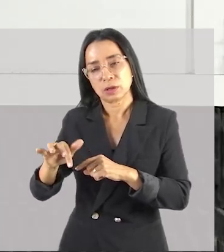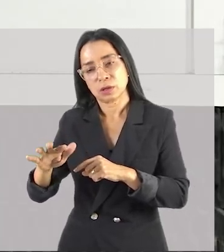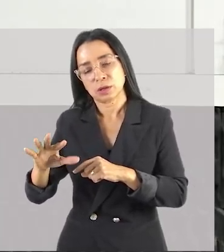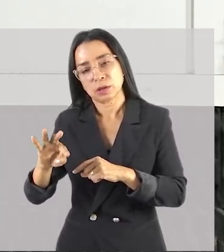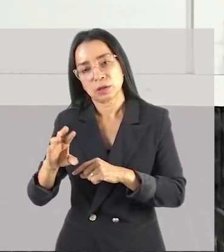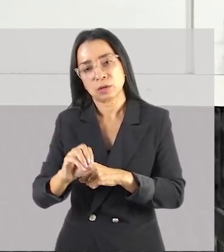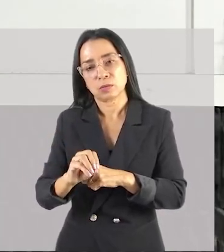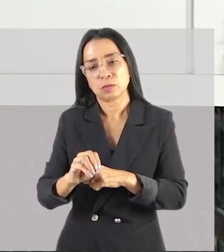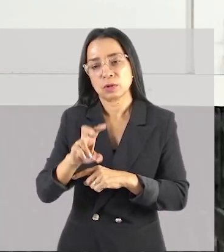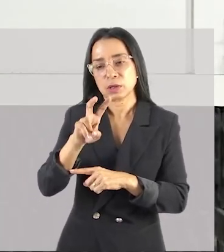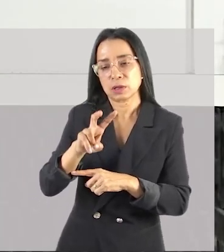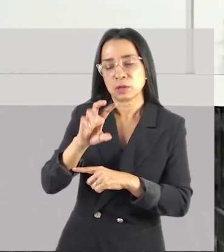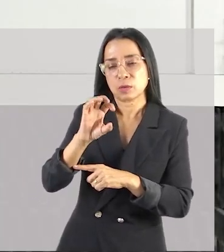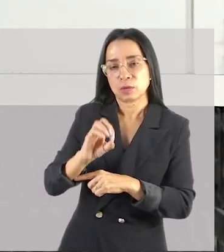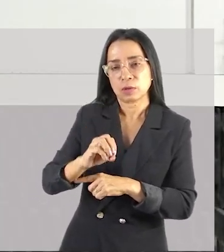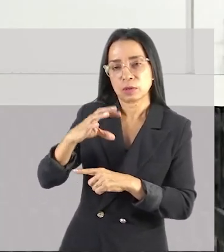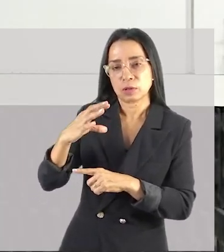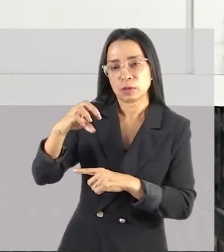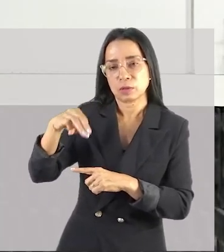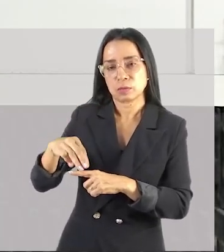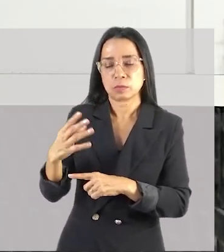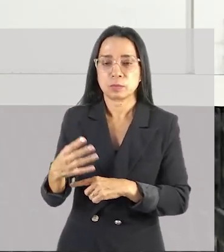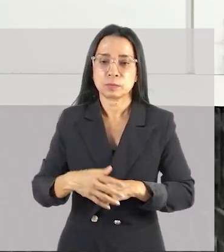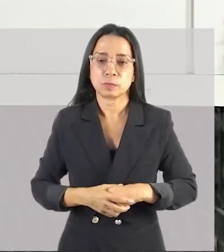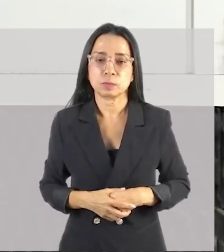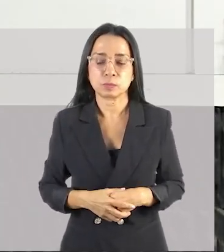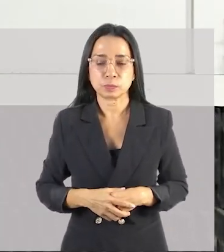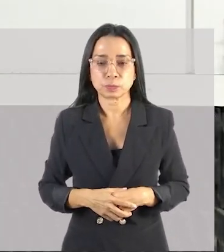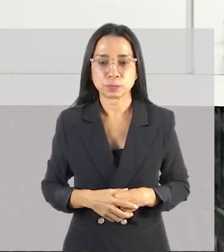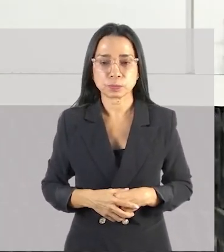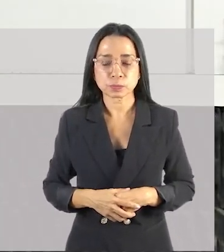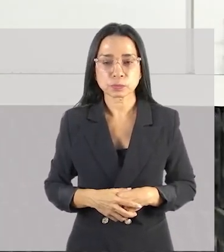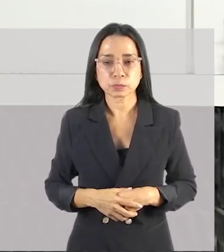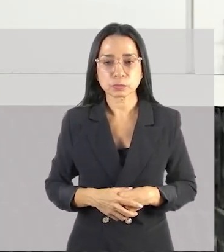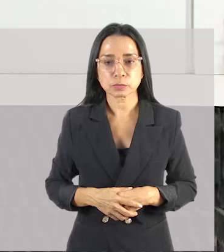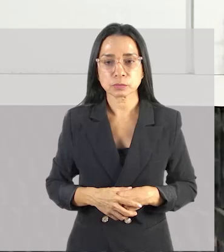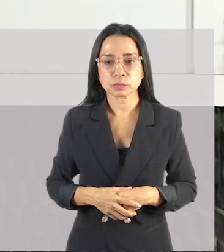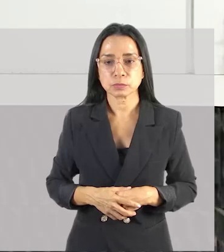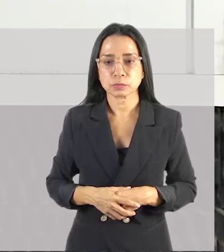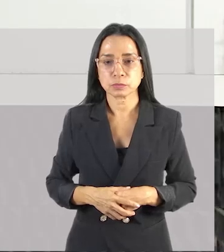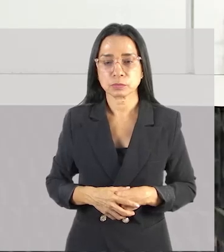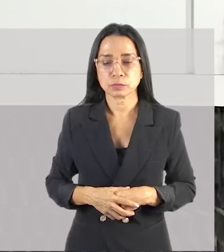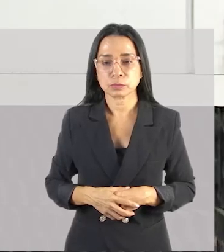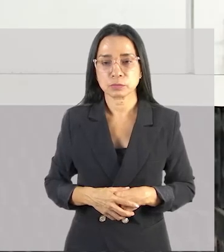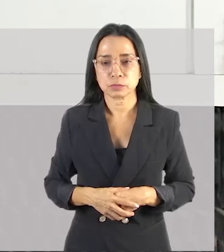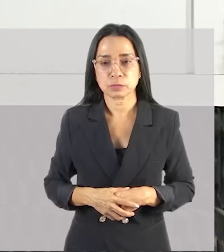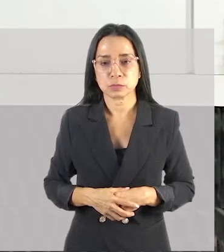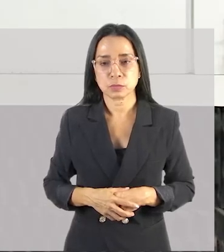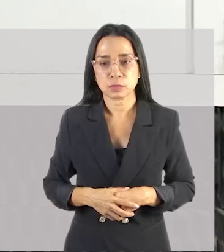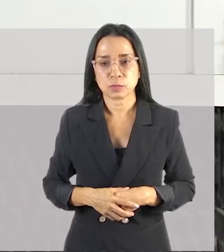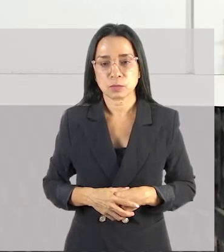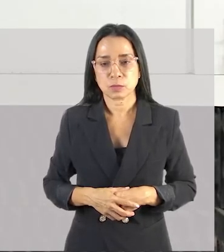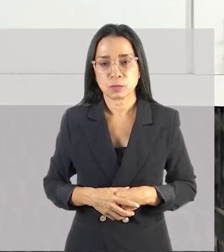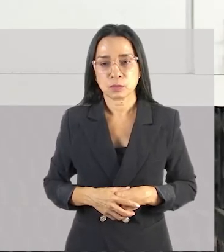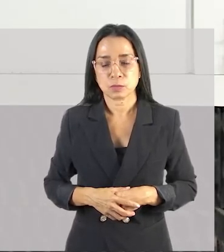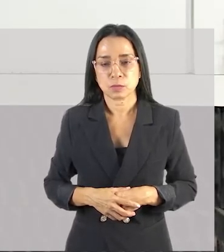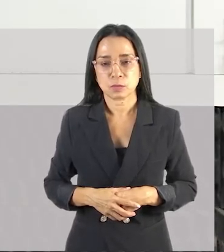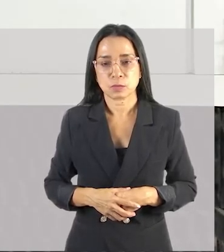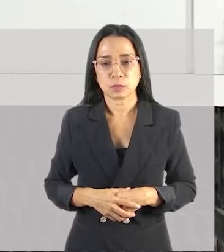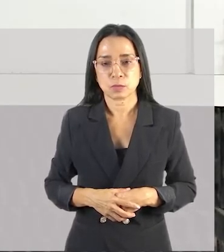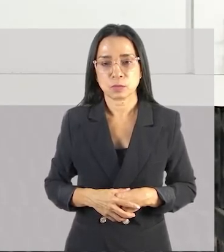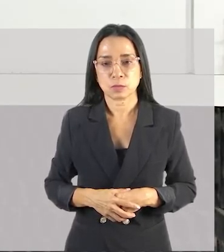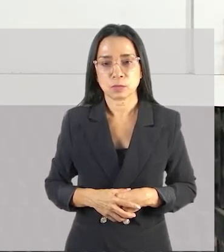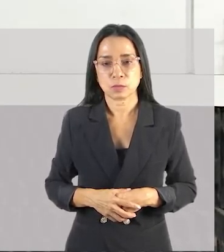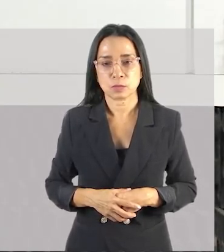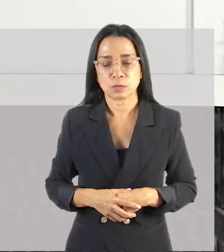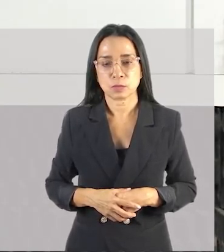de 50 centímetros de lado, ó. 50 centímetros. Triângulo equilátero,